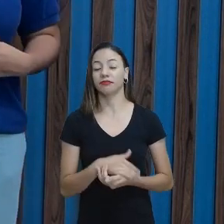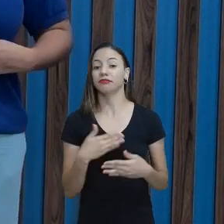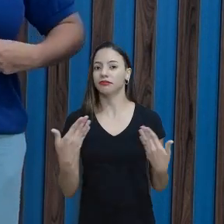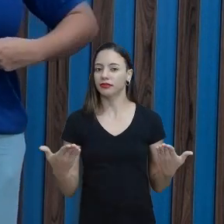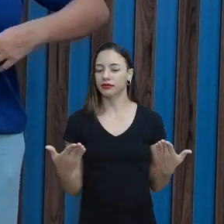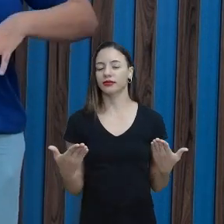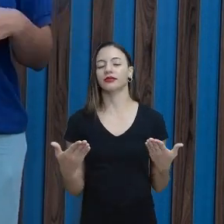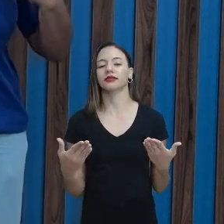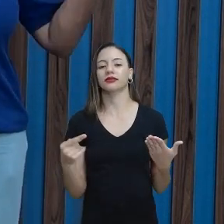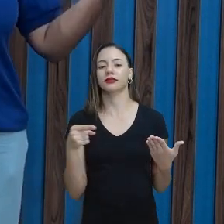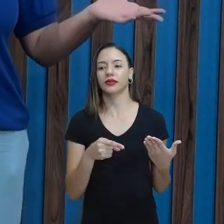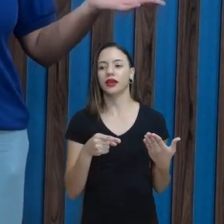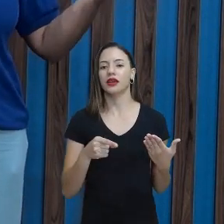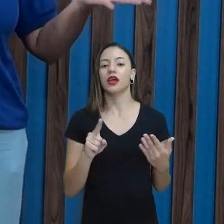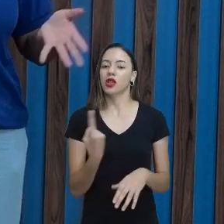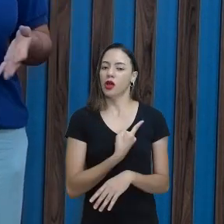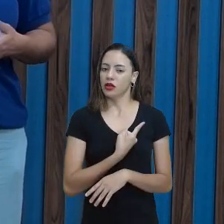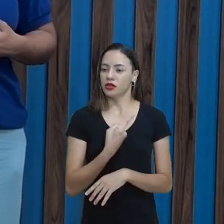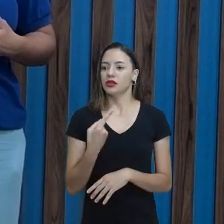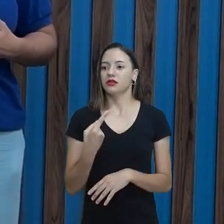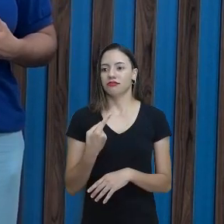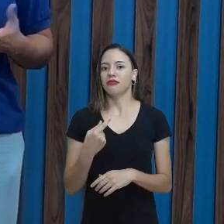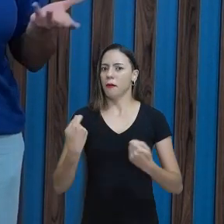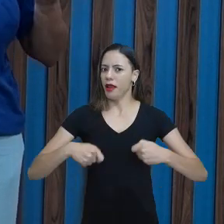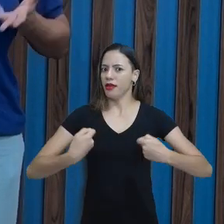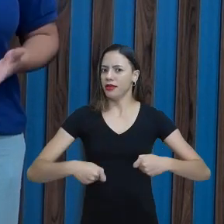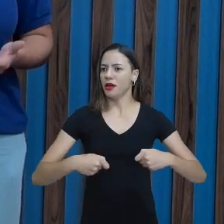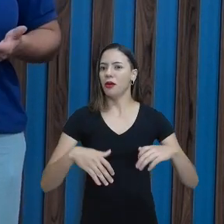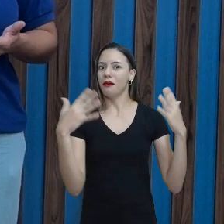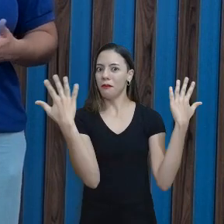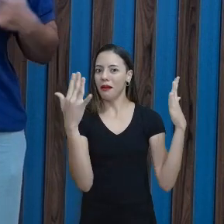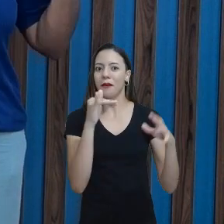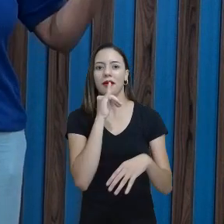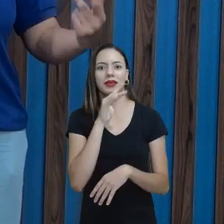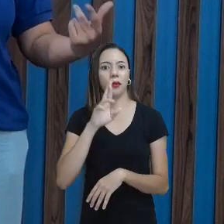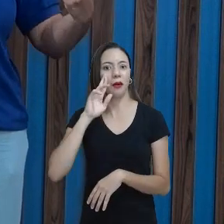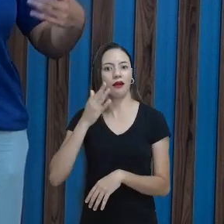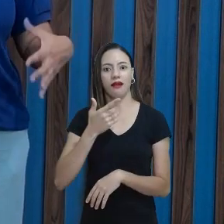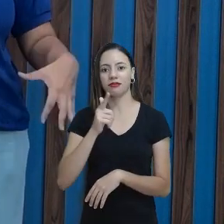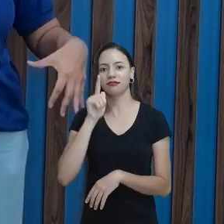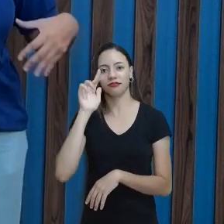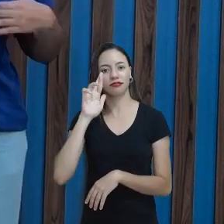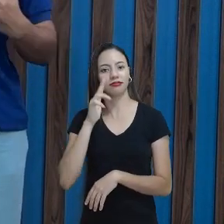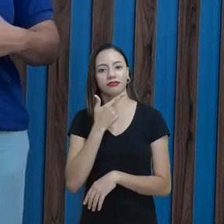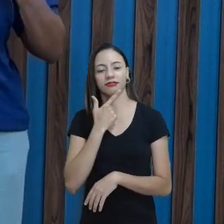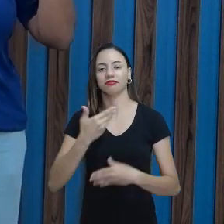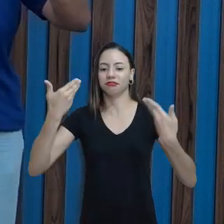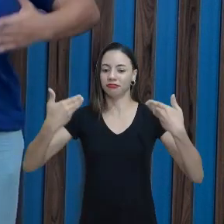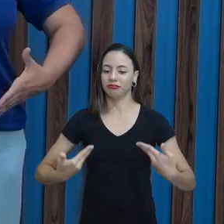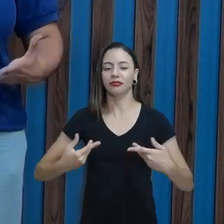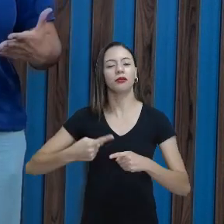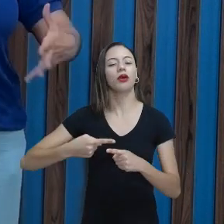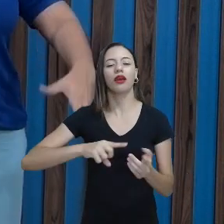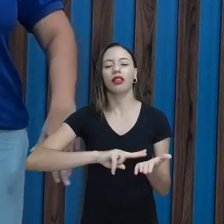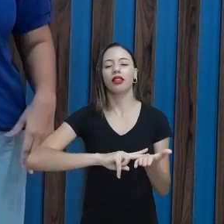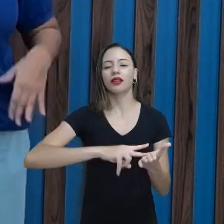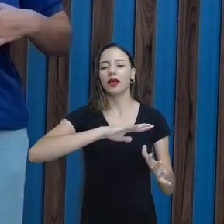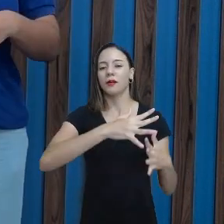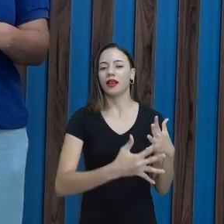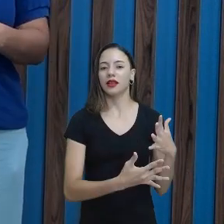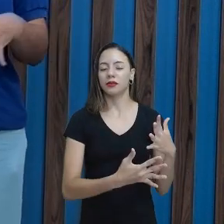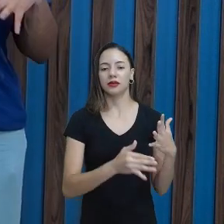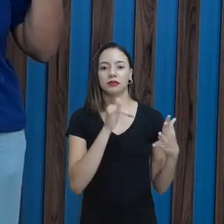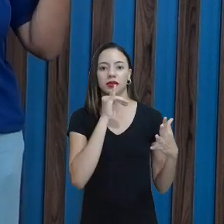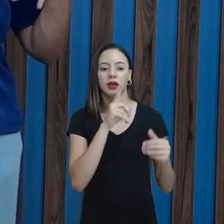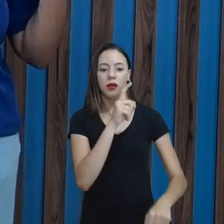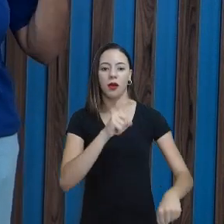gente já, né, nós já deveríamos parabenizar, por exemplo, Raquel, que está fazendo a tradução para Libras no momento em